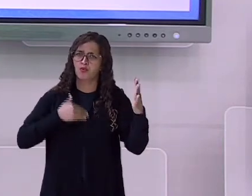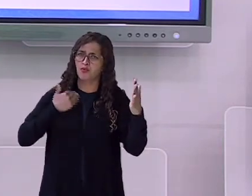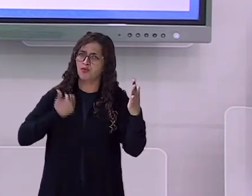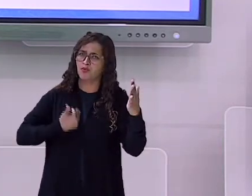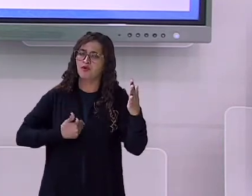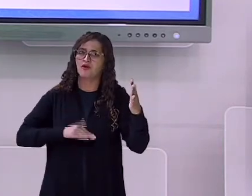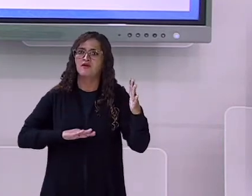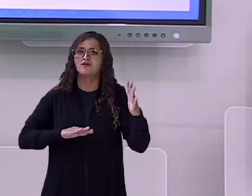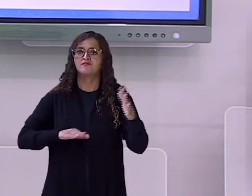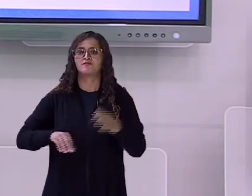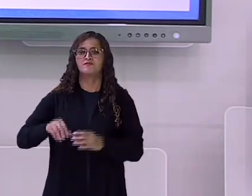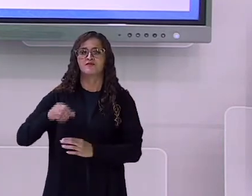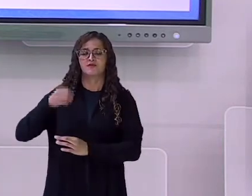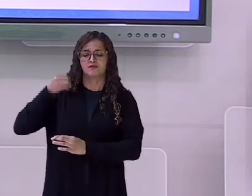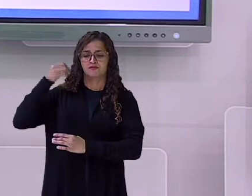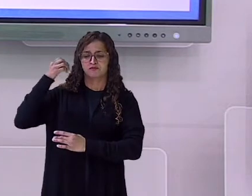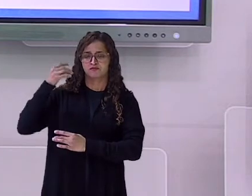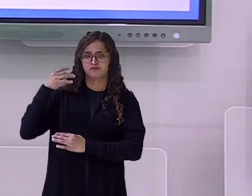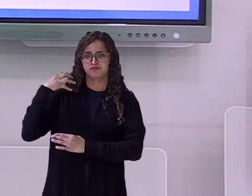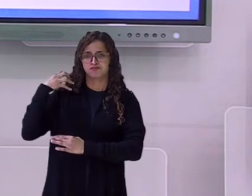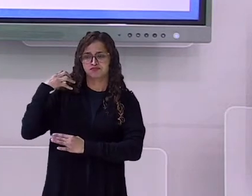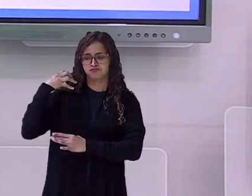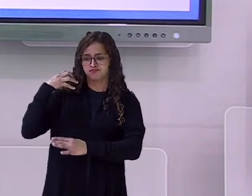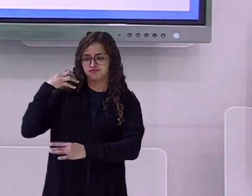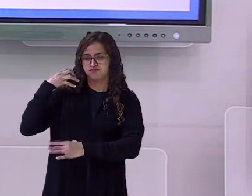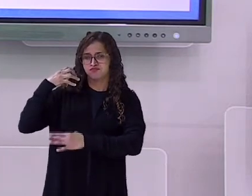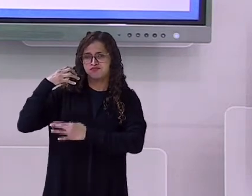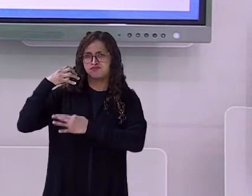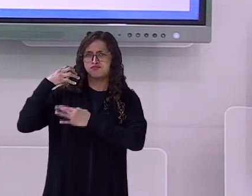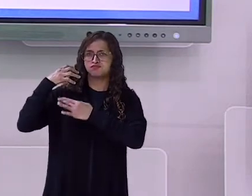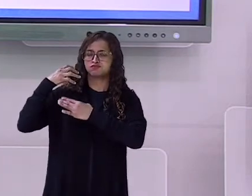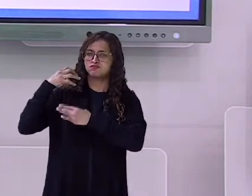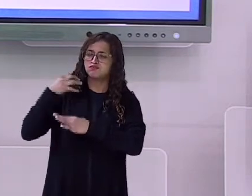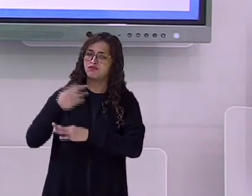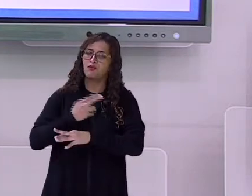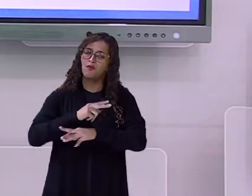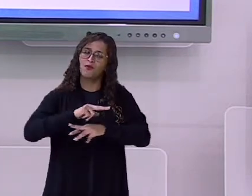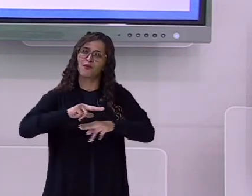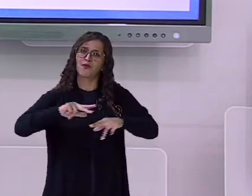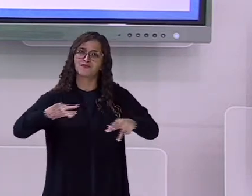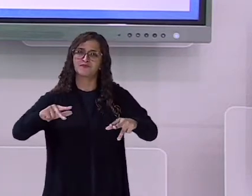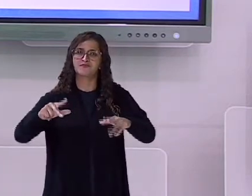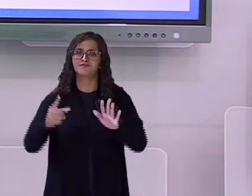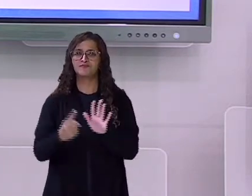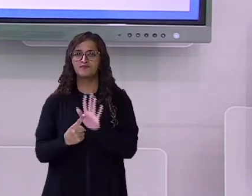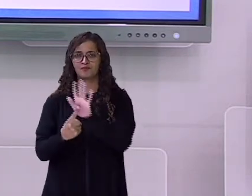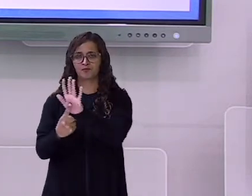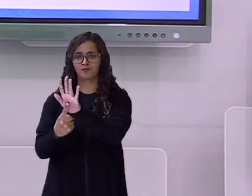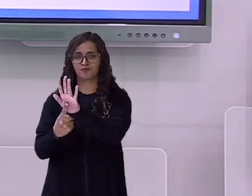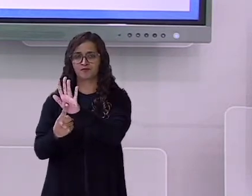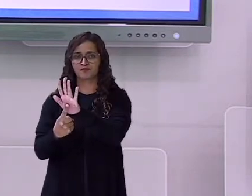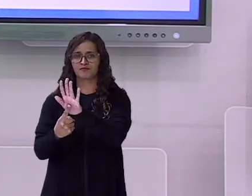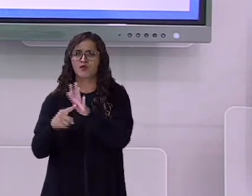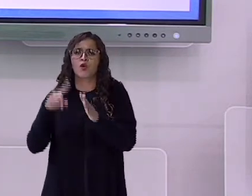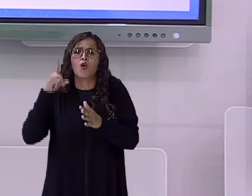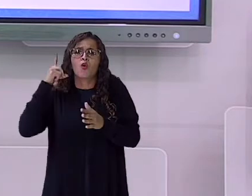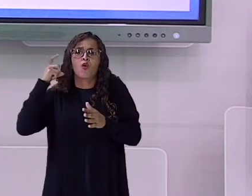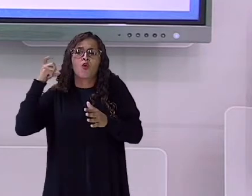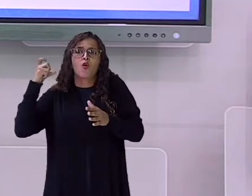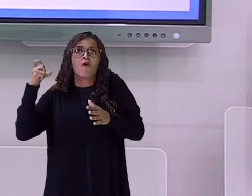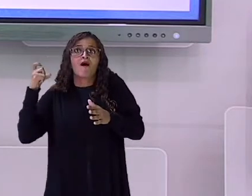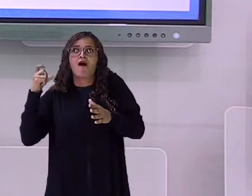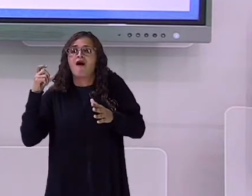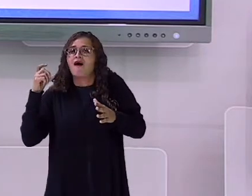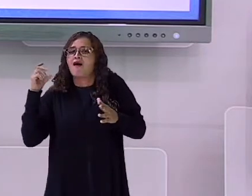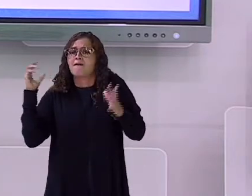ukulele e a harpa, entre outros. E para poder mostrar, né, o som belíssimo